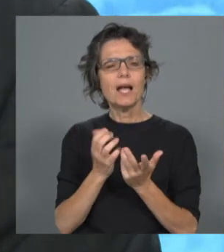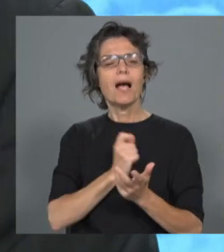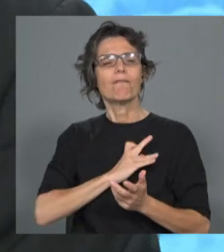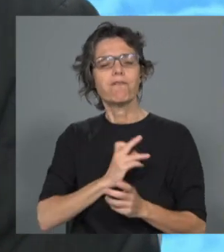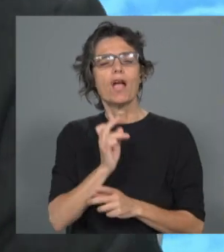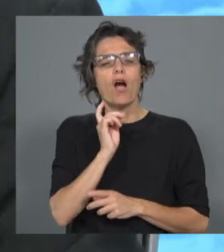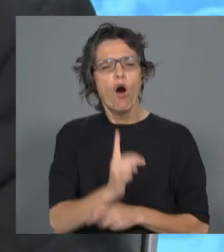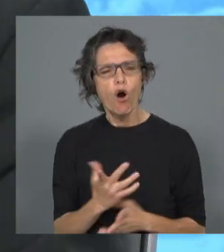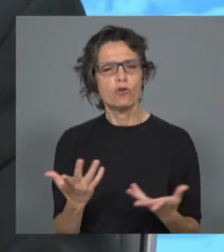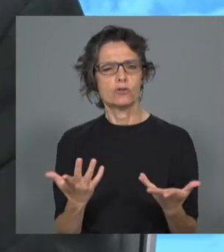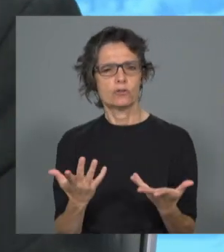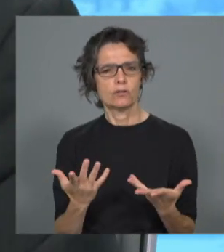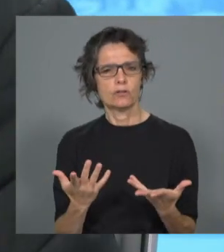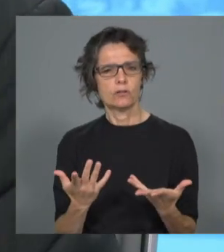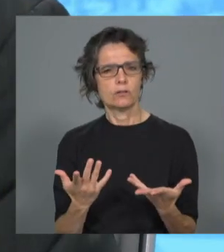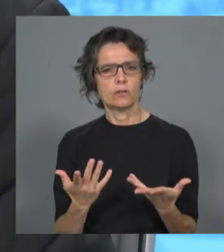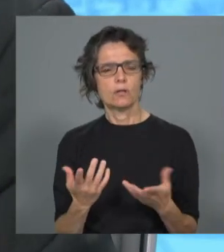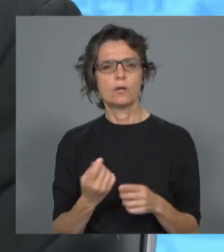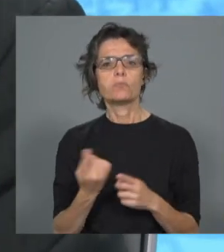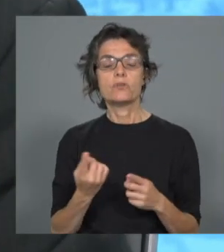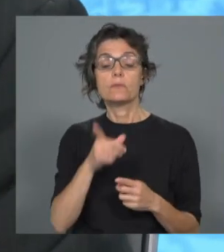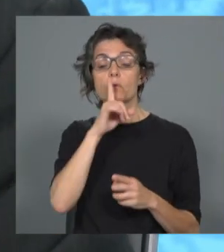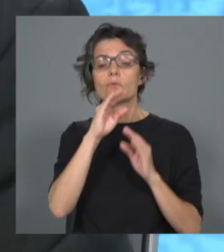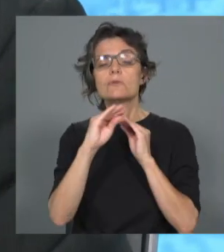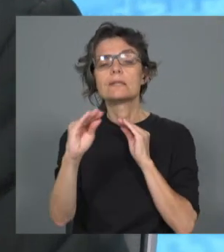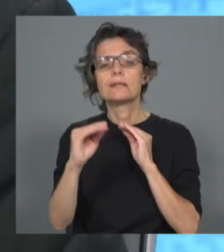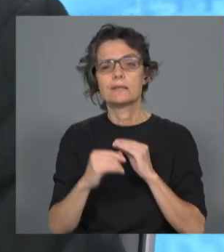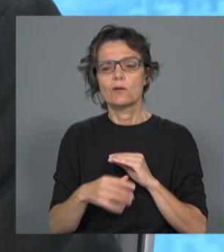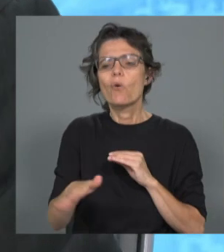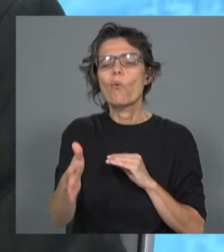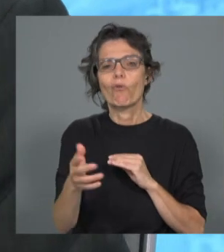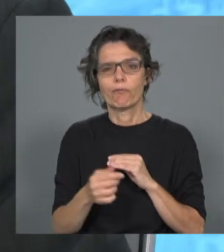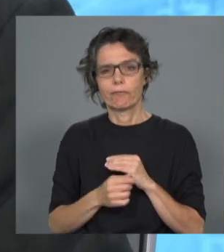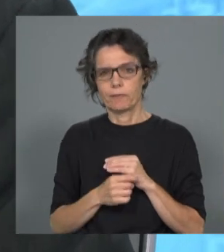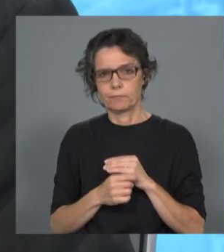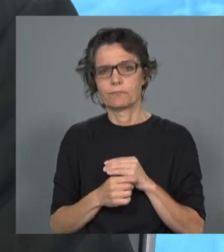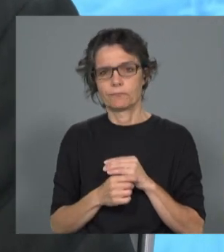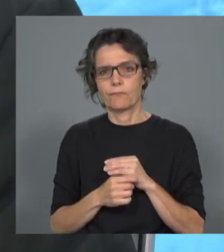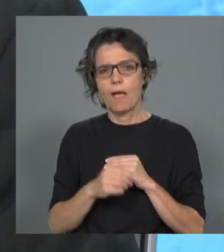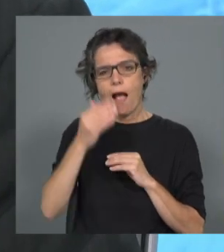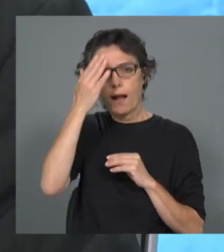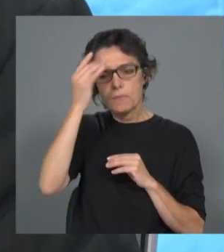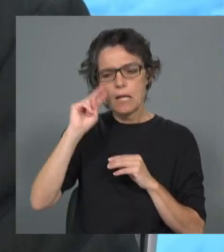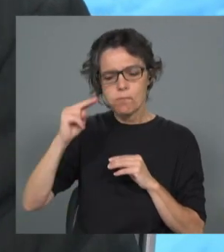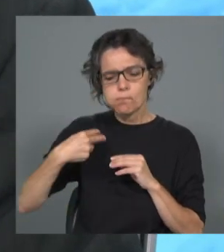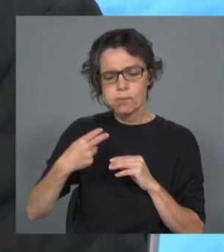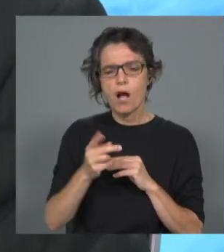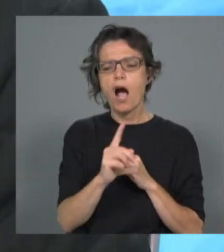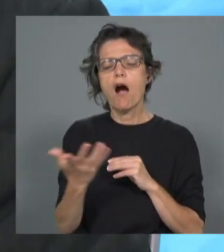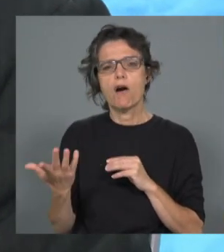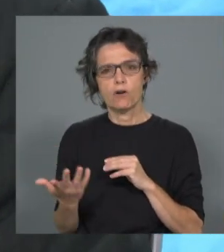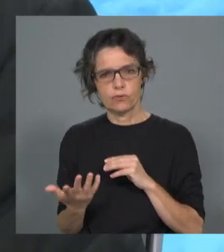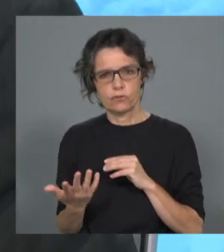essencial não passa por aí. E esquecemos, por exemplo, o silêncio, esquecemos aquilo se aquilo que nós dizemos